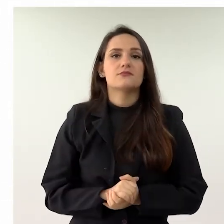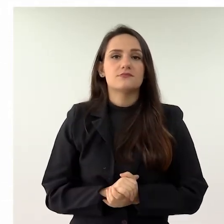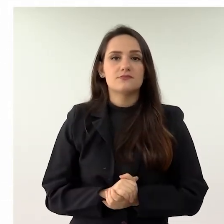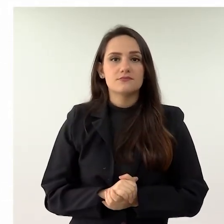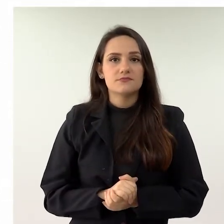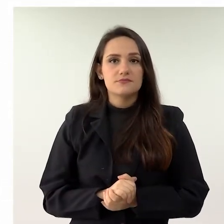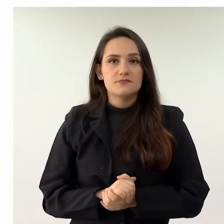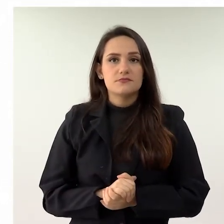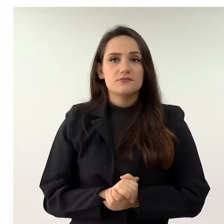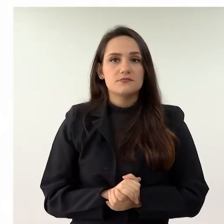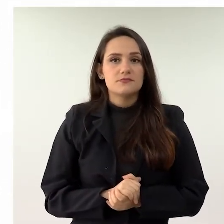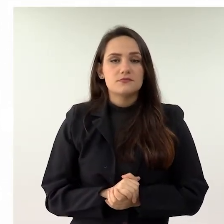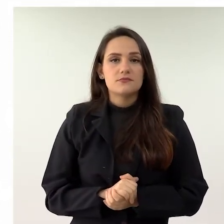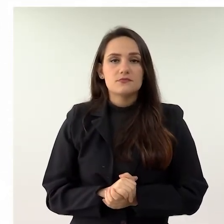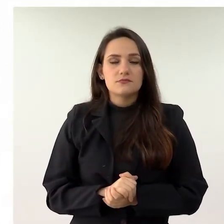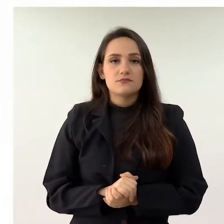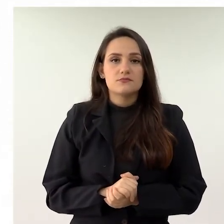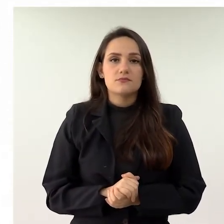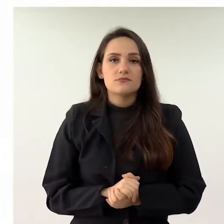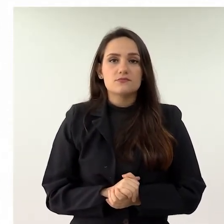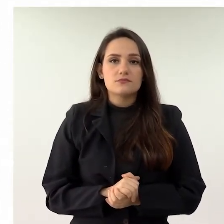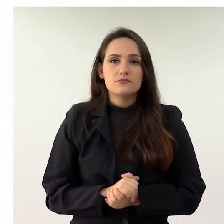vídeo.